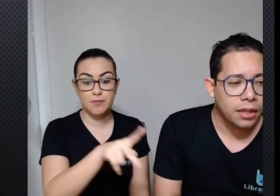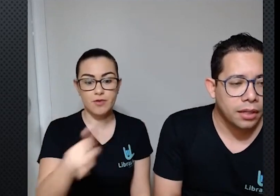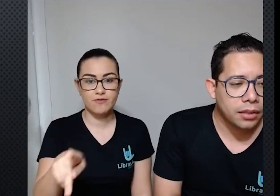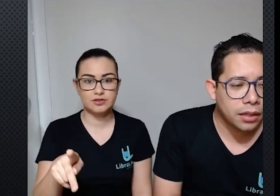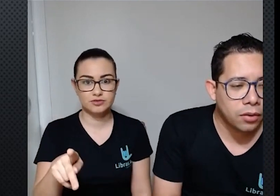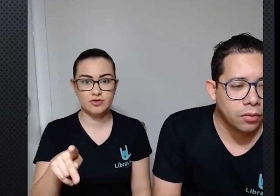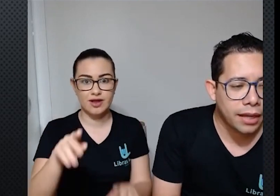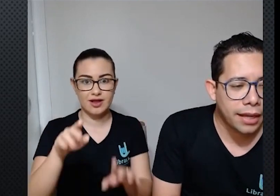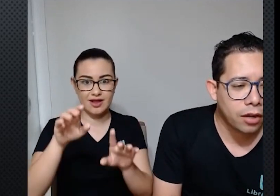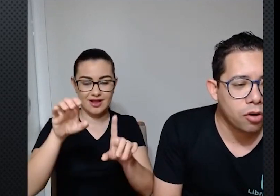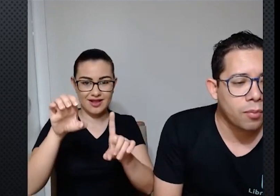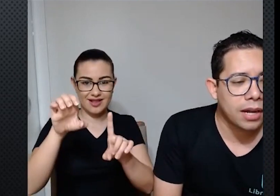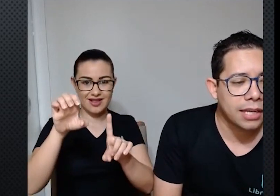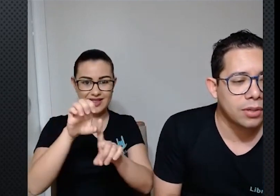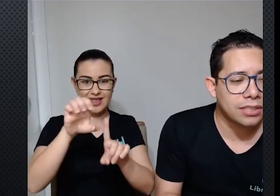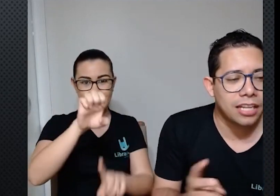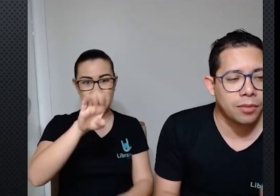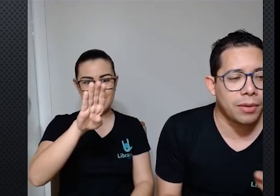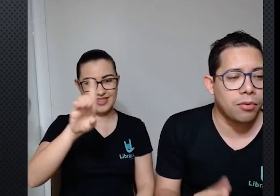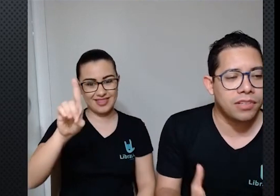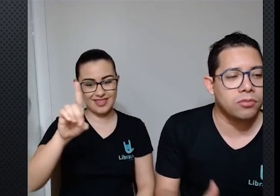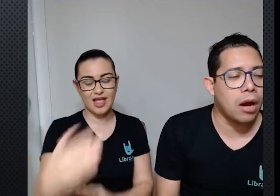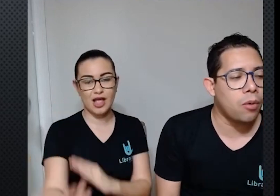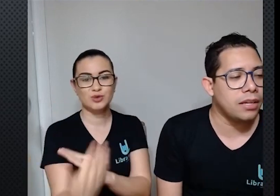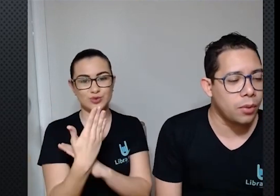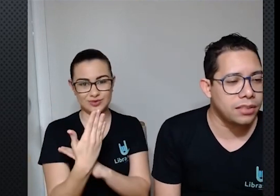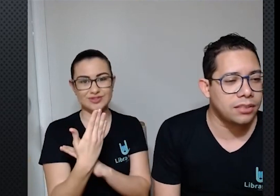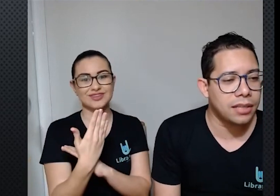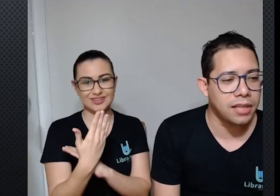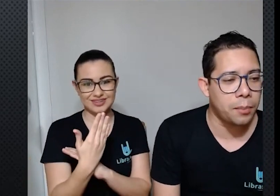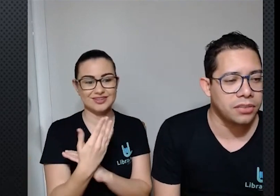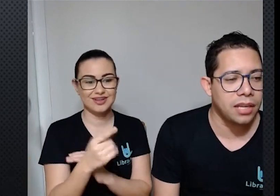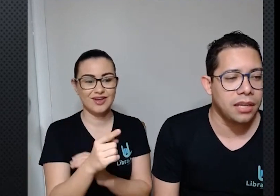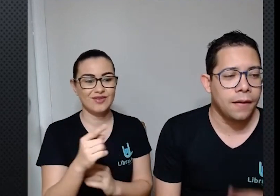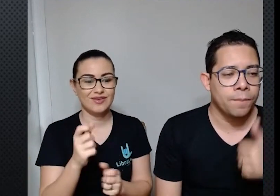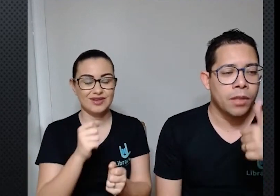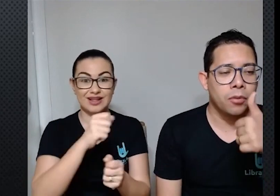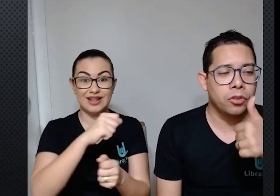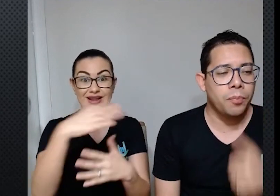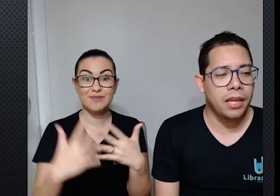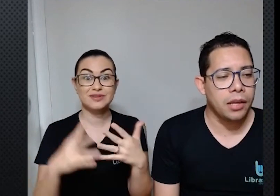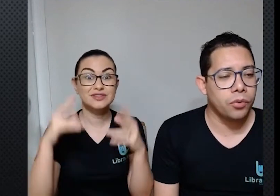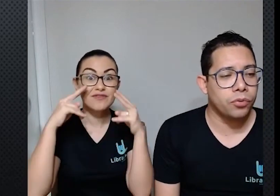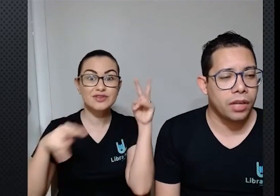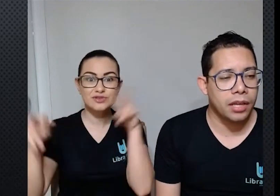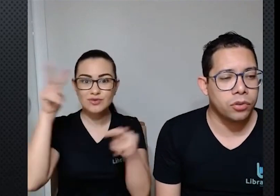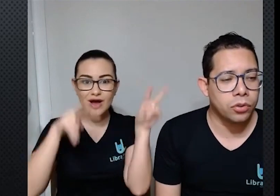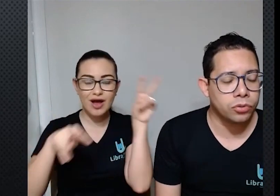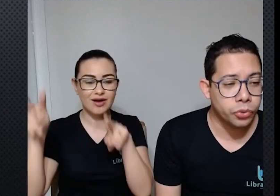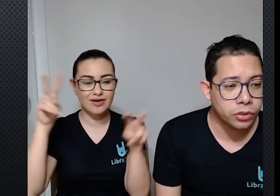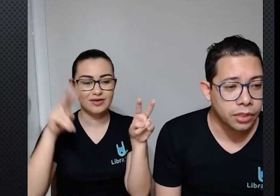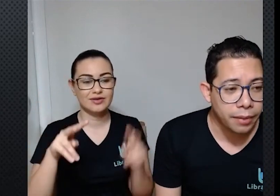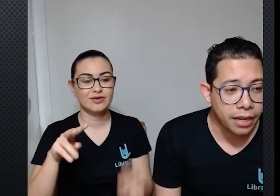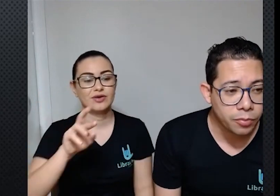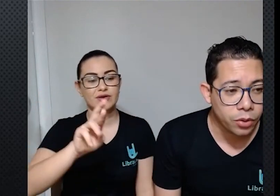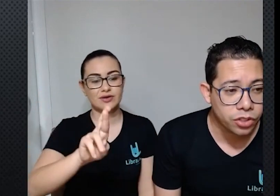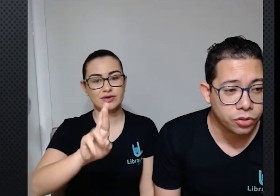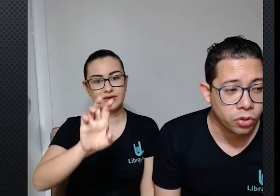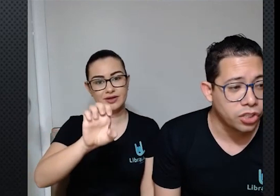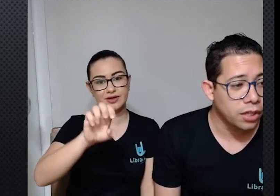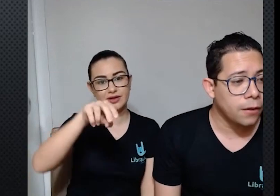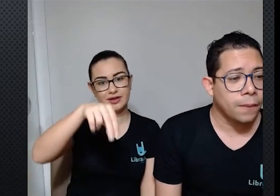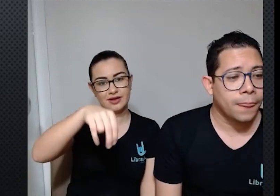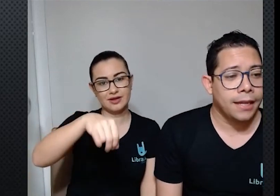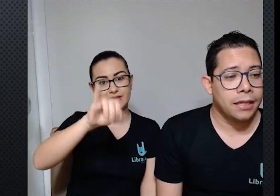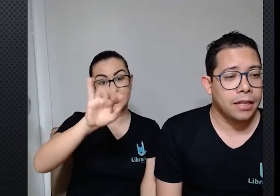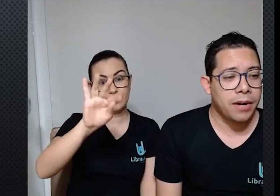falou. Então, como a língua de sinais é uma língua visual, ele deu esses exemplos aí. Muito bem, Renilton. Renilton é um surdo também, de Belo